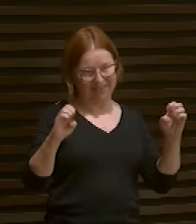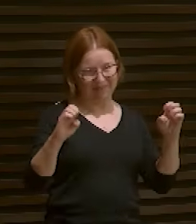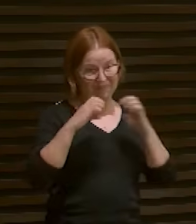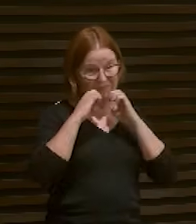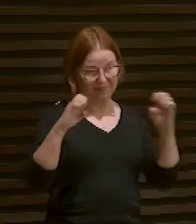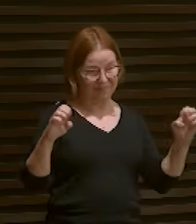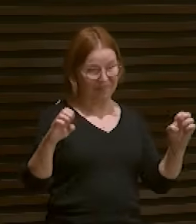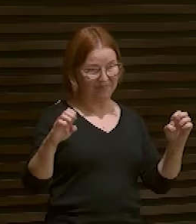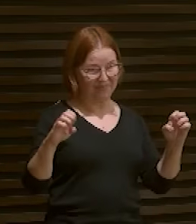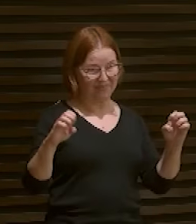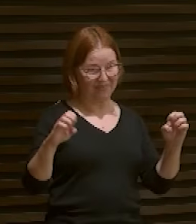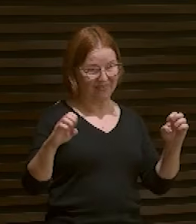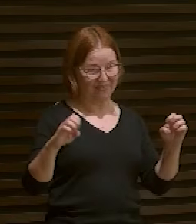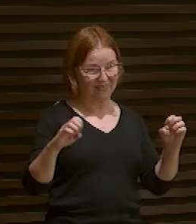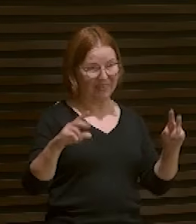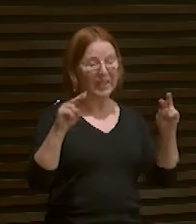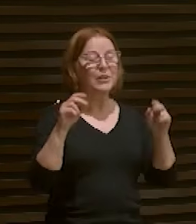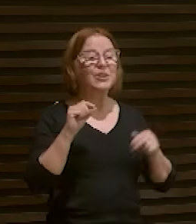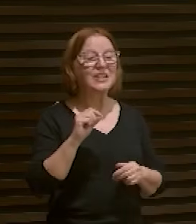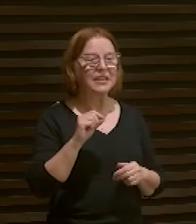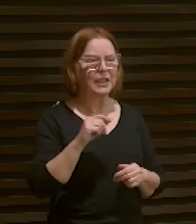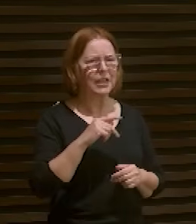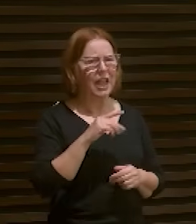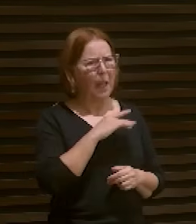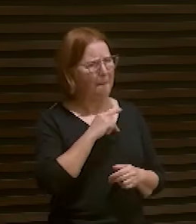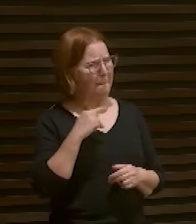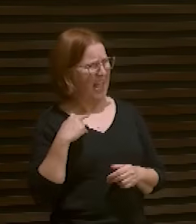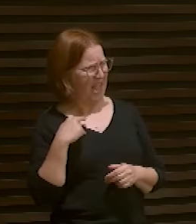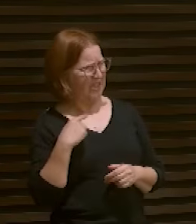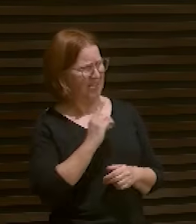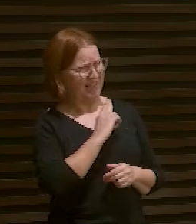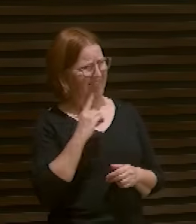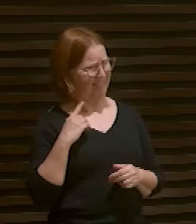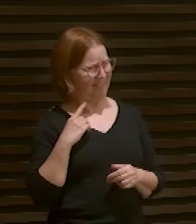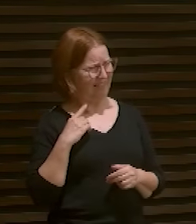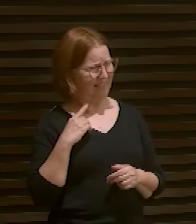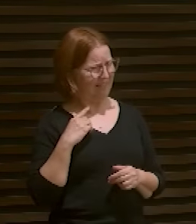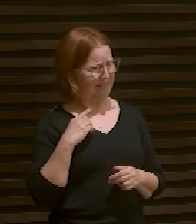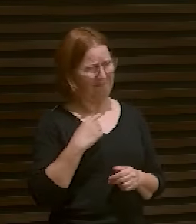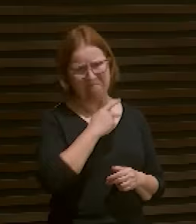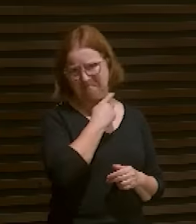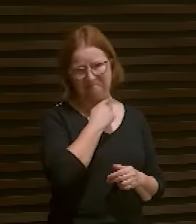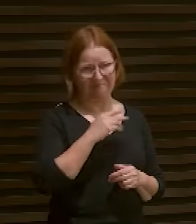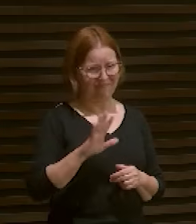Evangelização, evangelismo é assunto de quem? De pastor, de diácono, de presbítero.